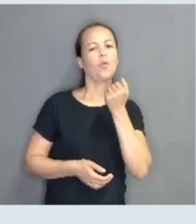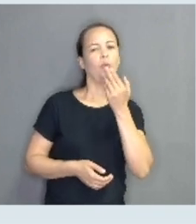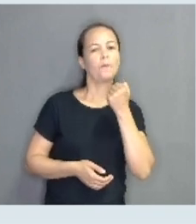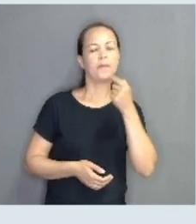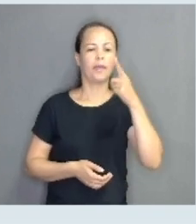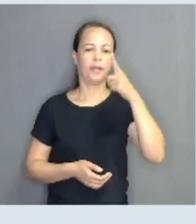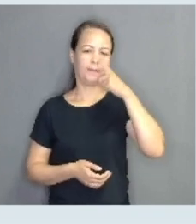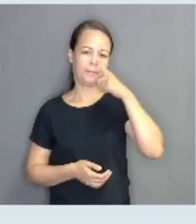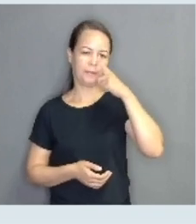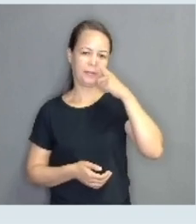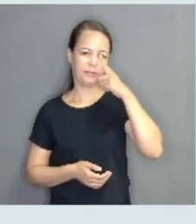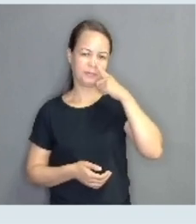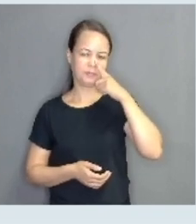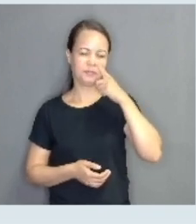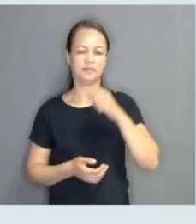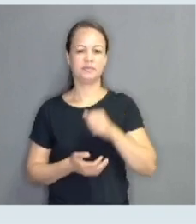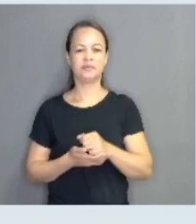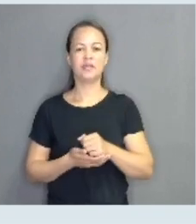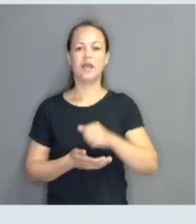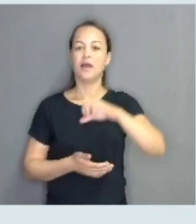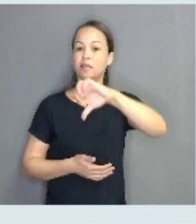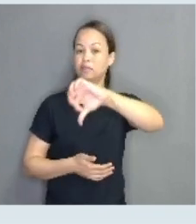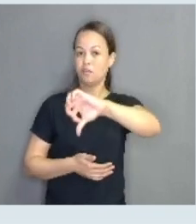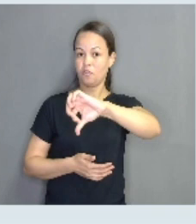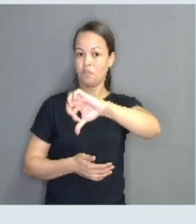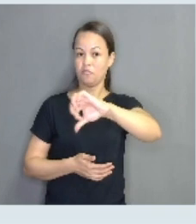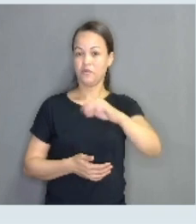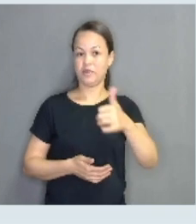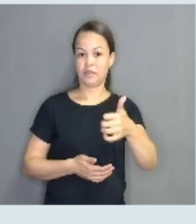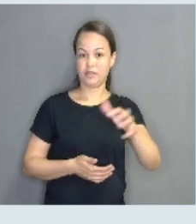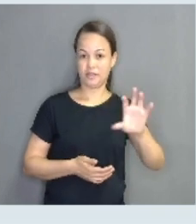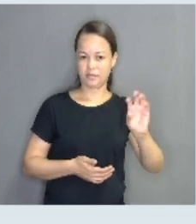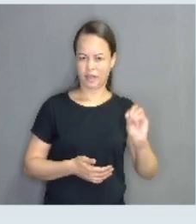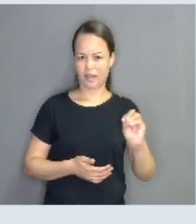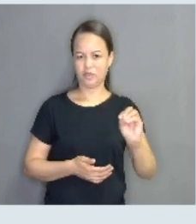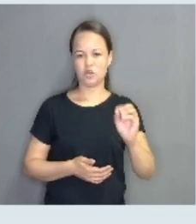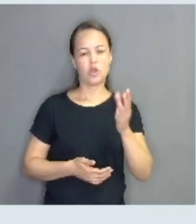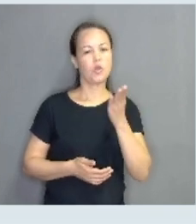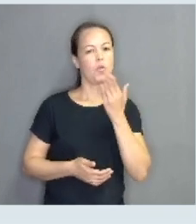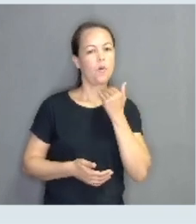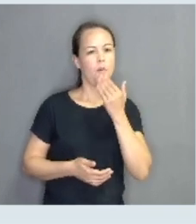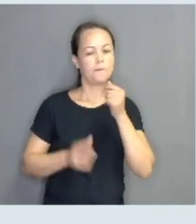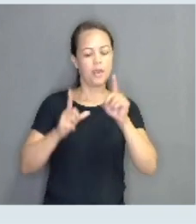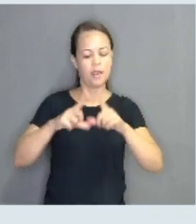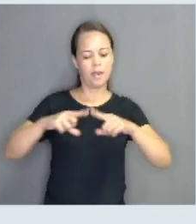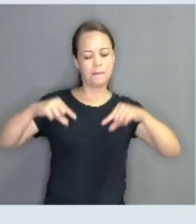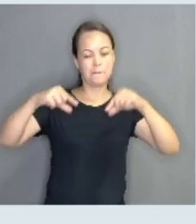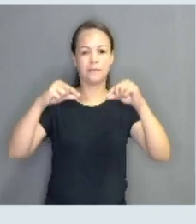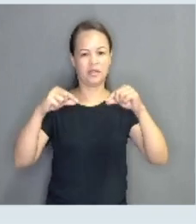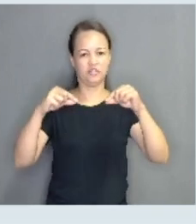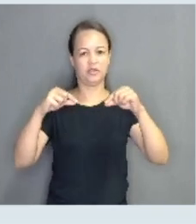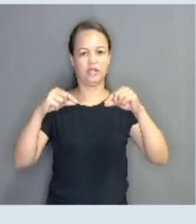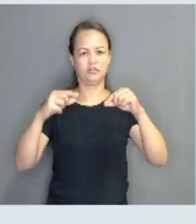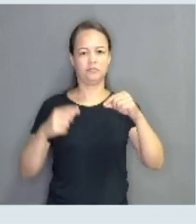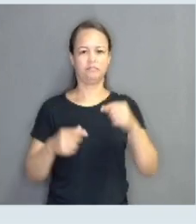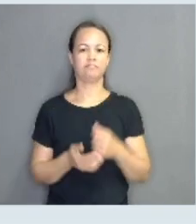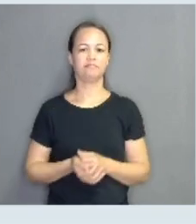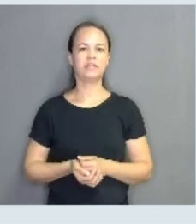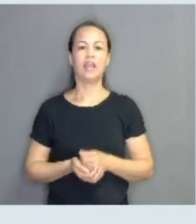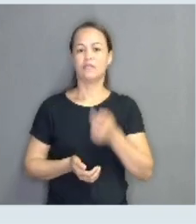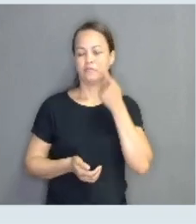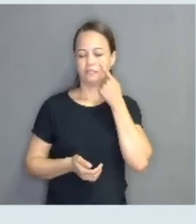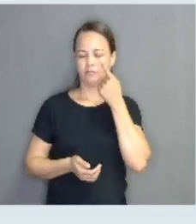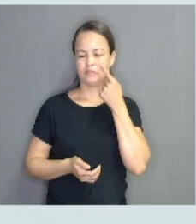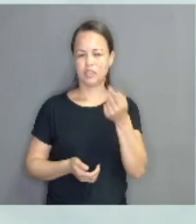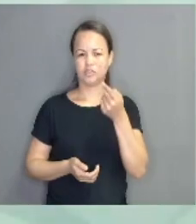comer biscoito. 9, 10, comer pastéis. Vocês já